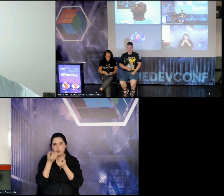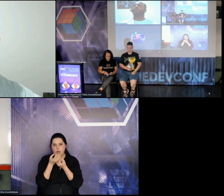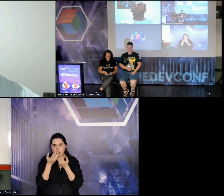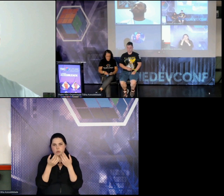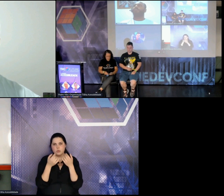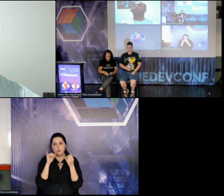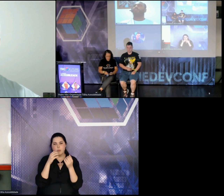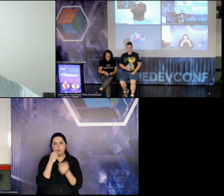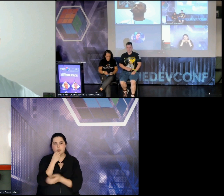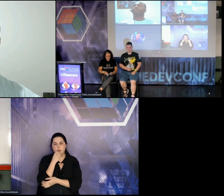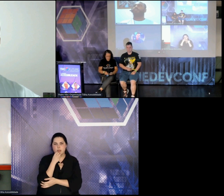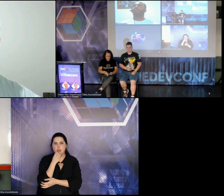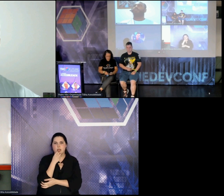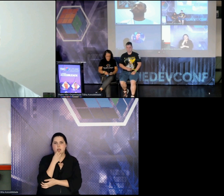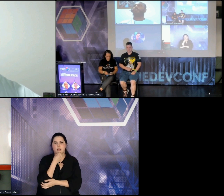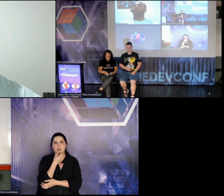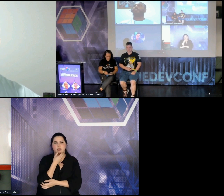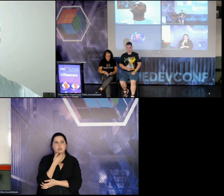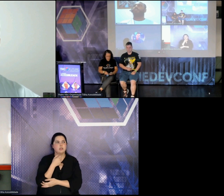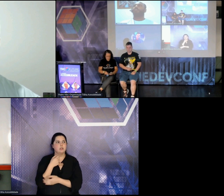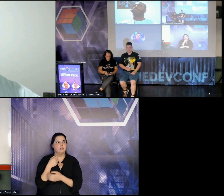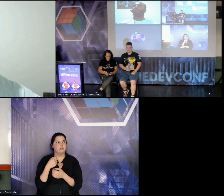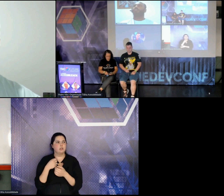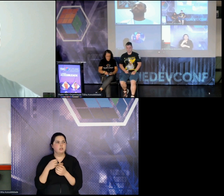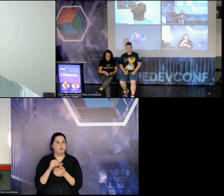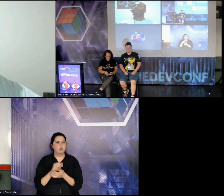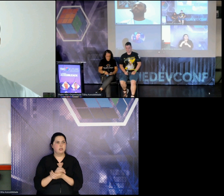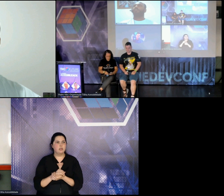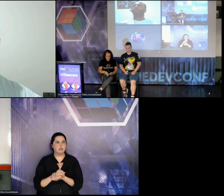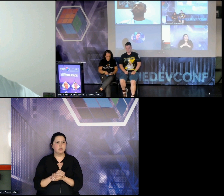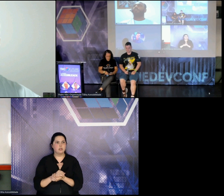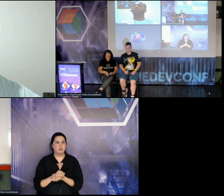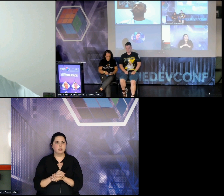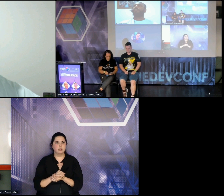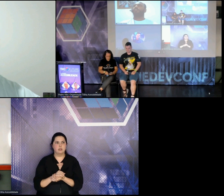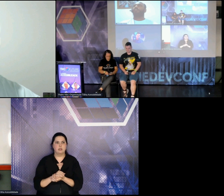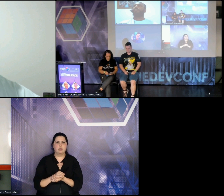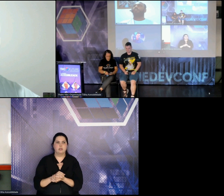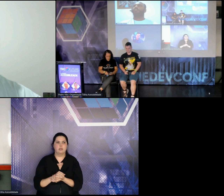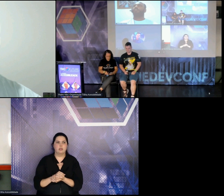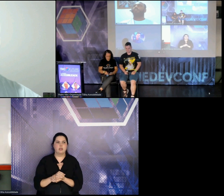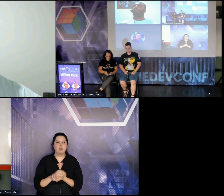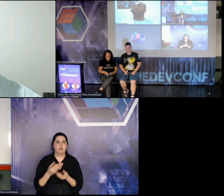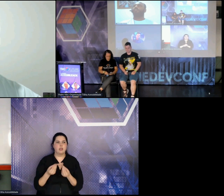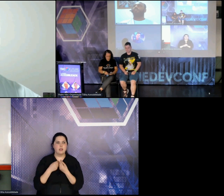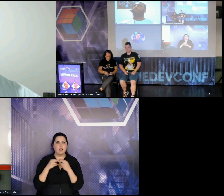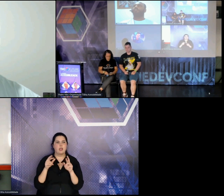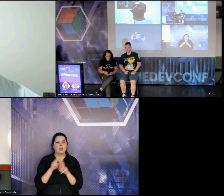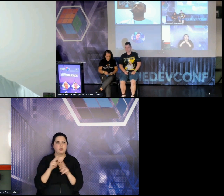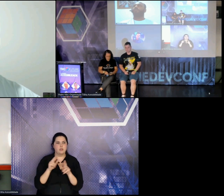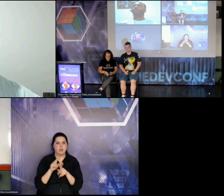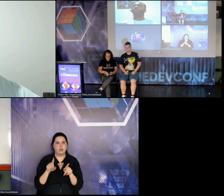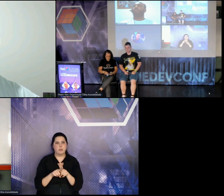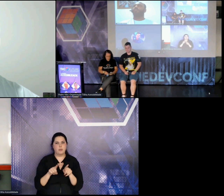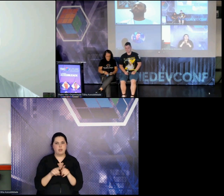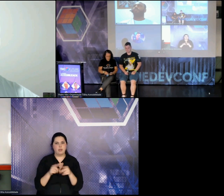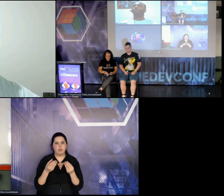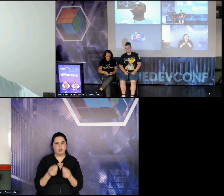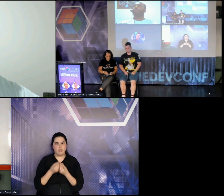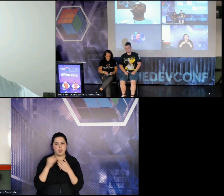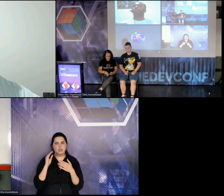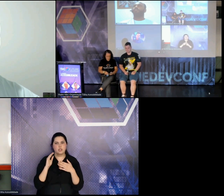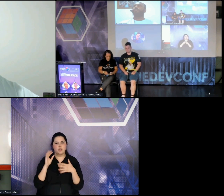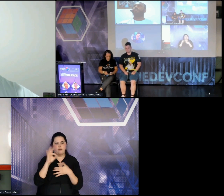oportunidades para que não sejam dado bypass em entregas relacionadas a, principalmente entregas de